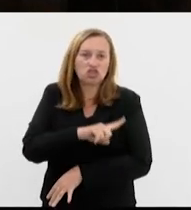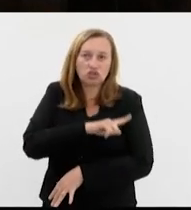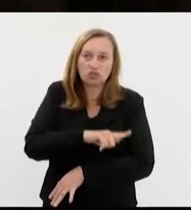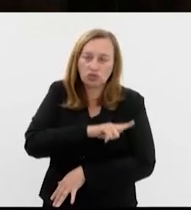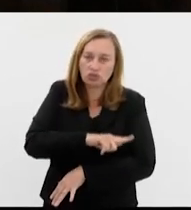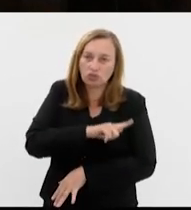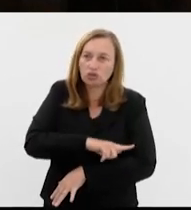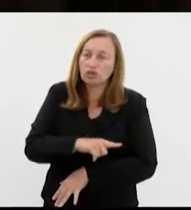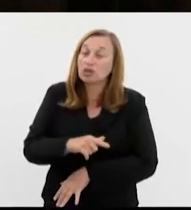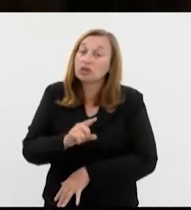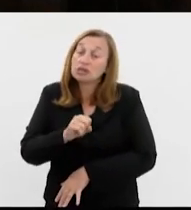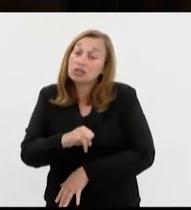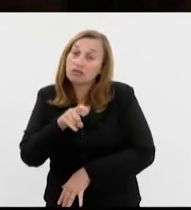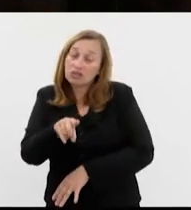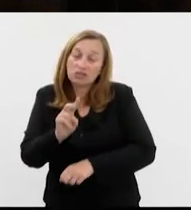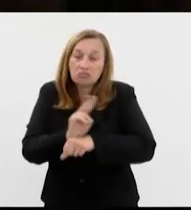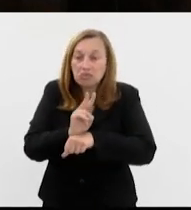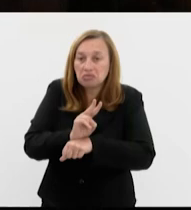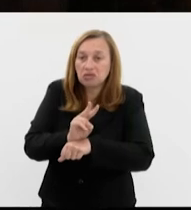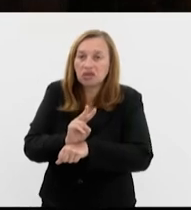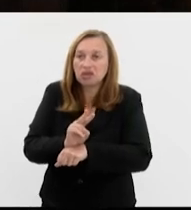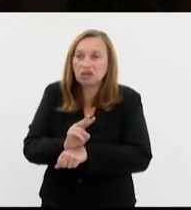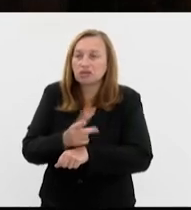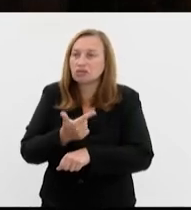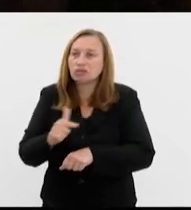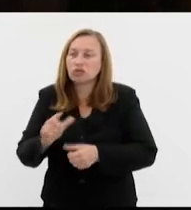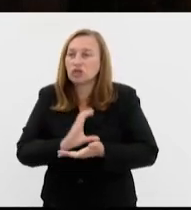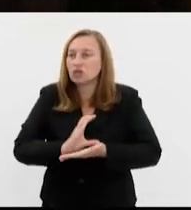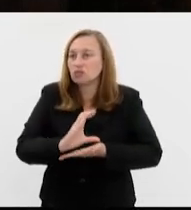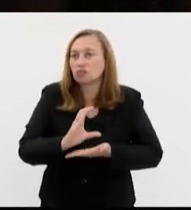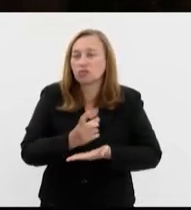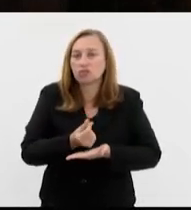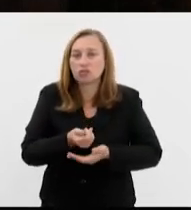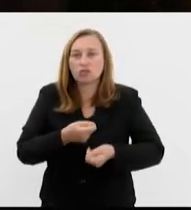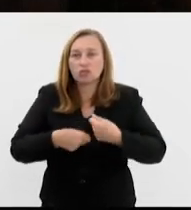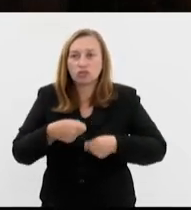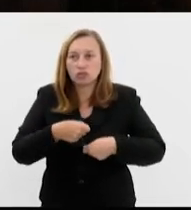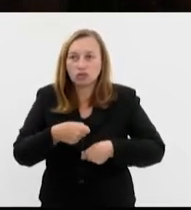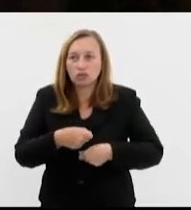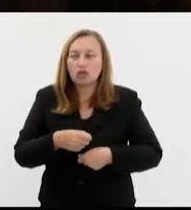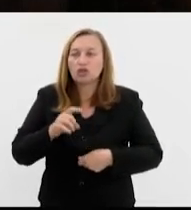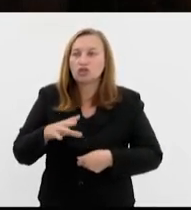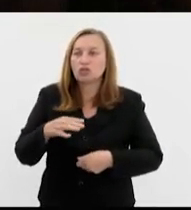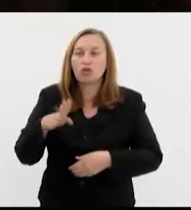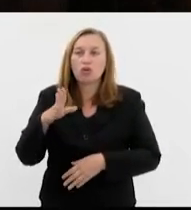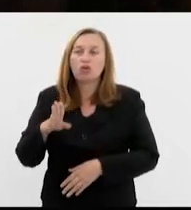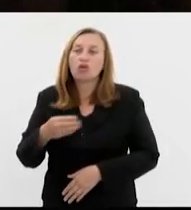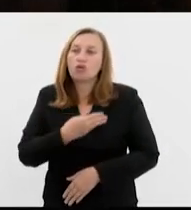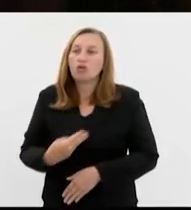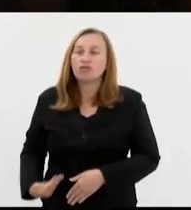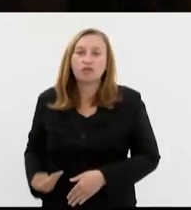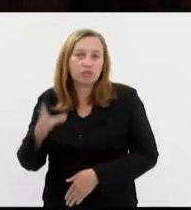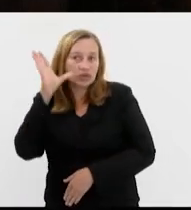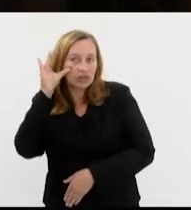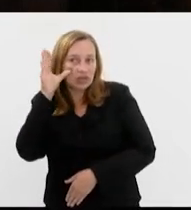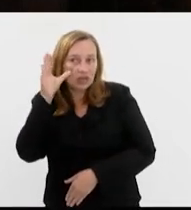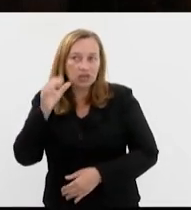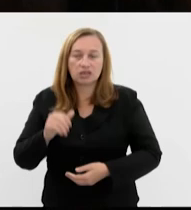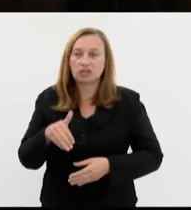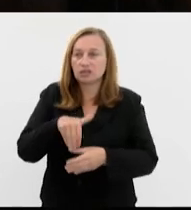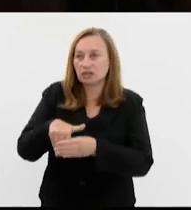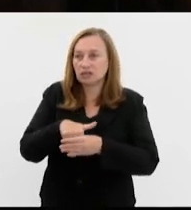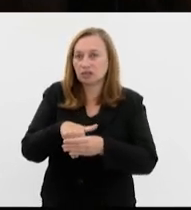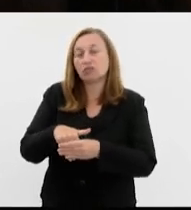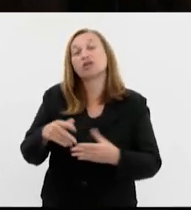não tem bom uso do recurso público. Se você não tem prioridade, você governa só para interesses eleitoreiros, que é o que está acontecendo na minha